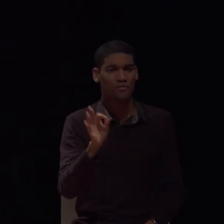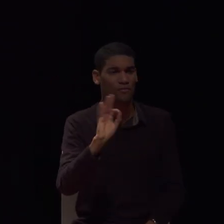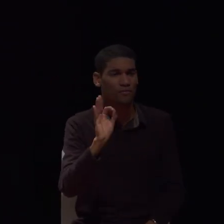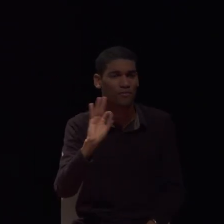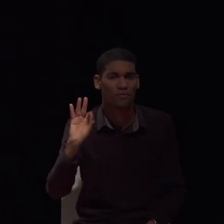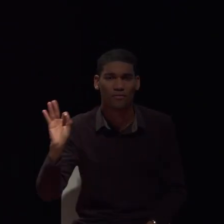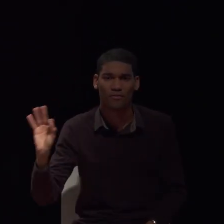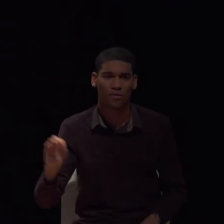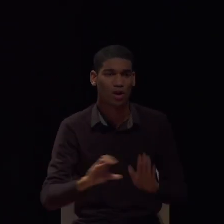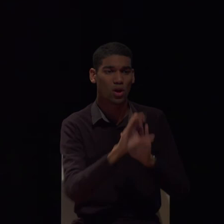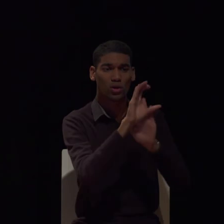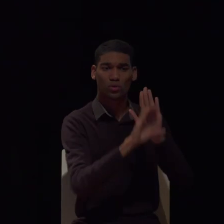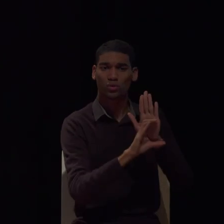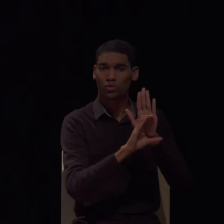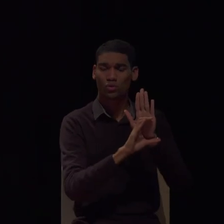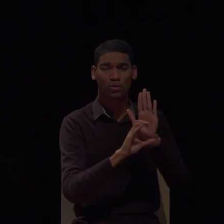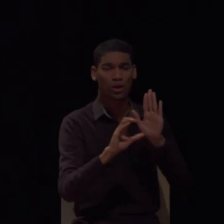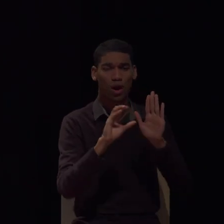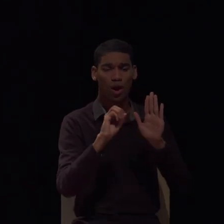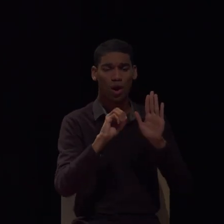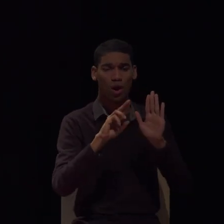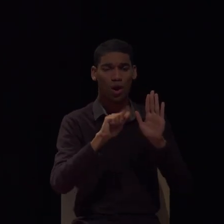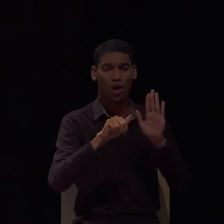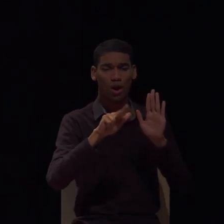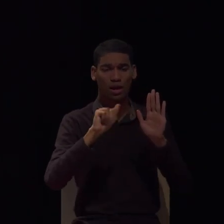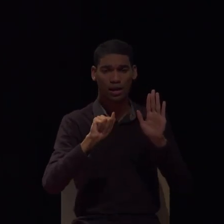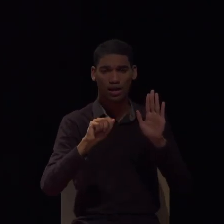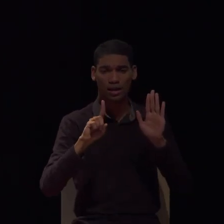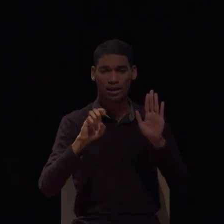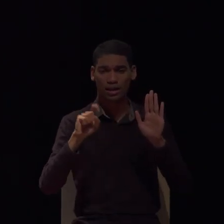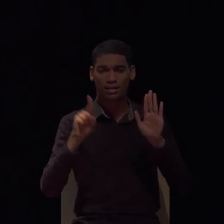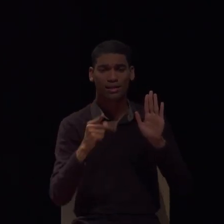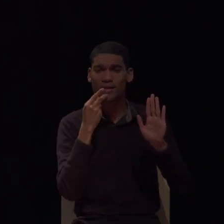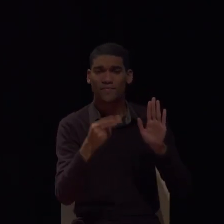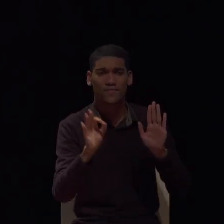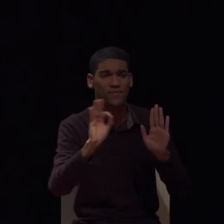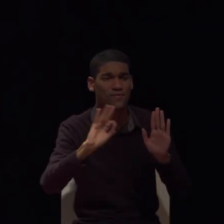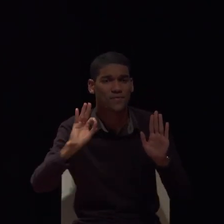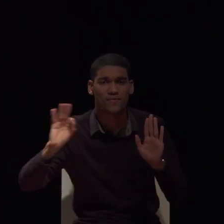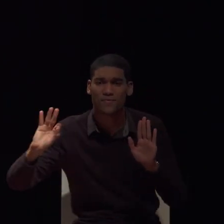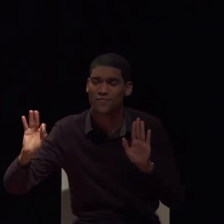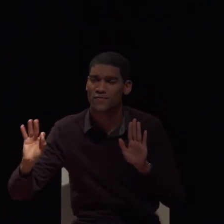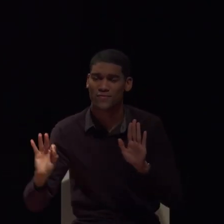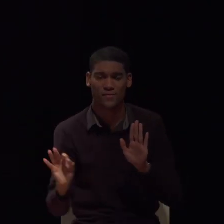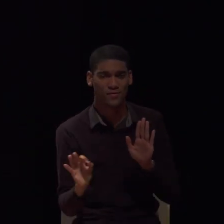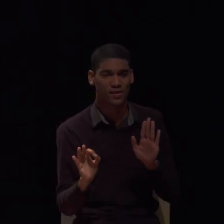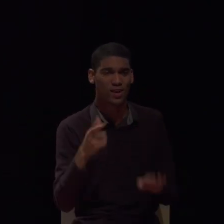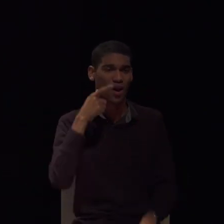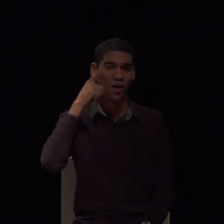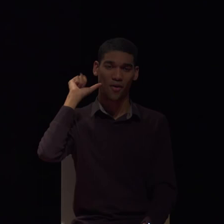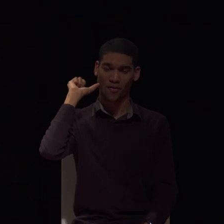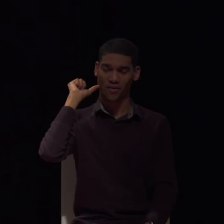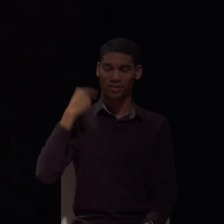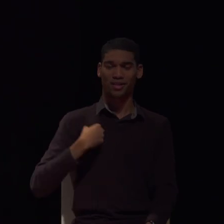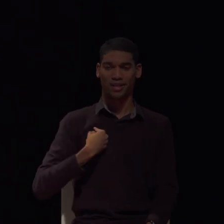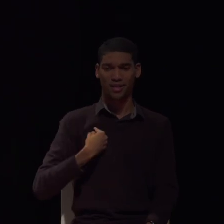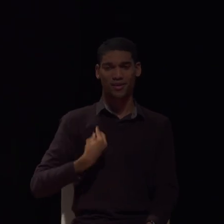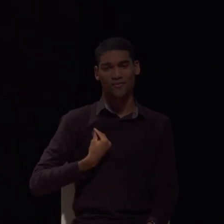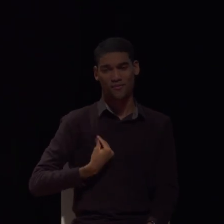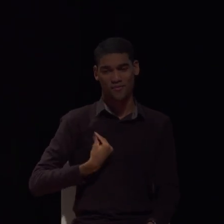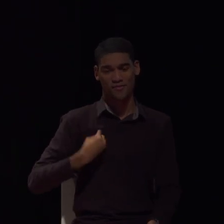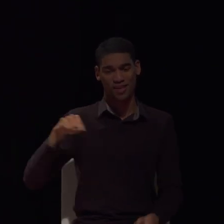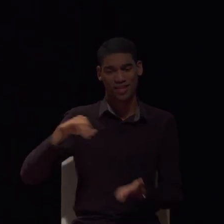ninguém põe no currículo que o gama b só eu que sou doido e punho porque e e ontem eu estava no escritório